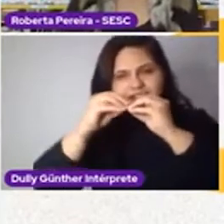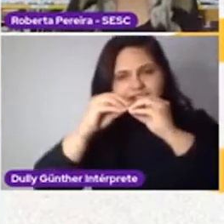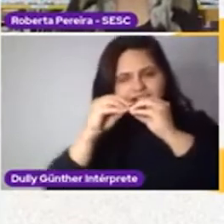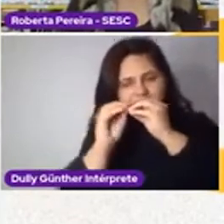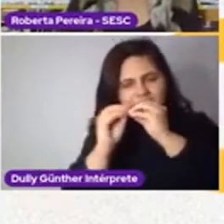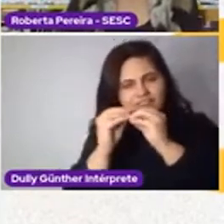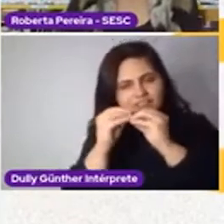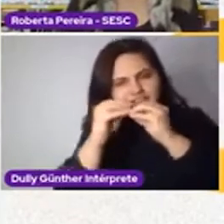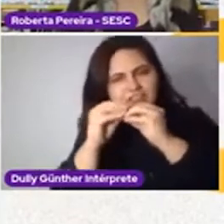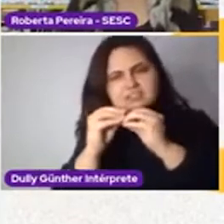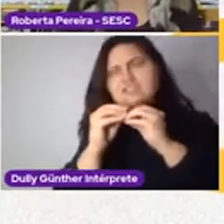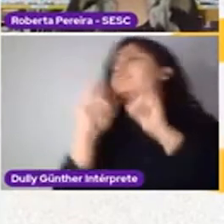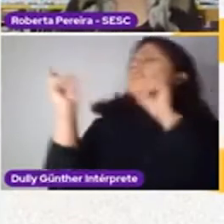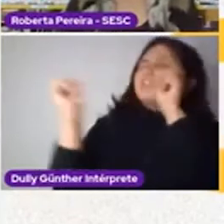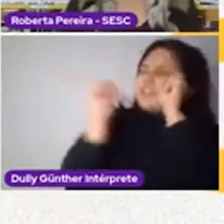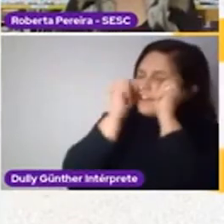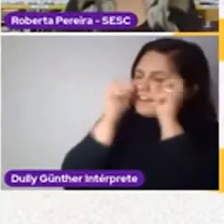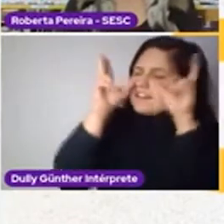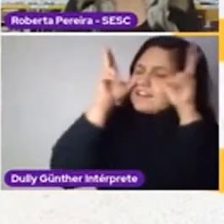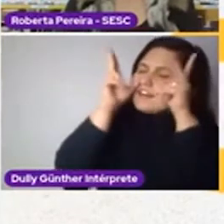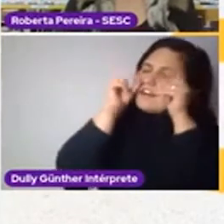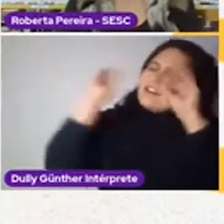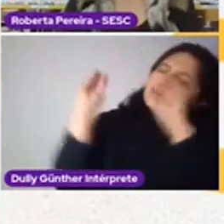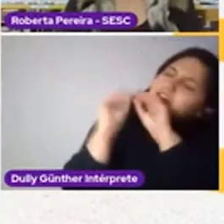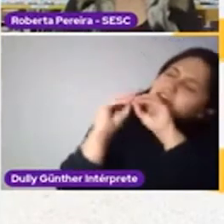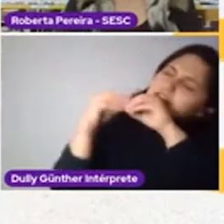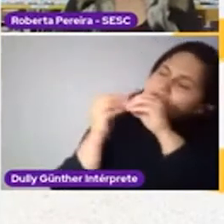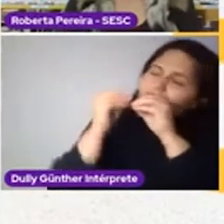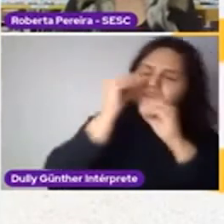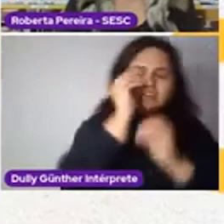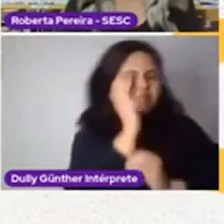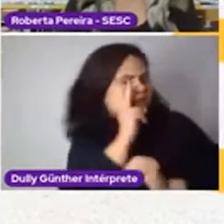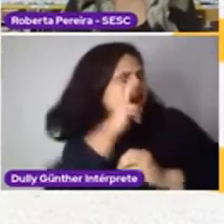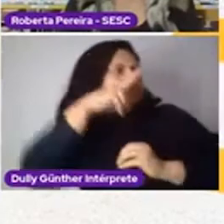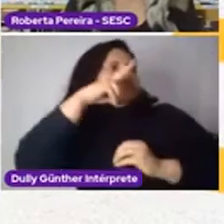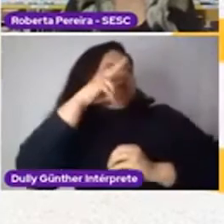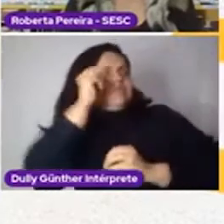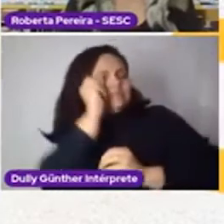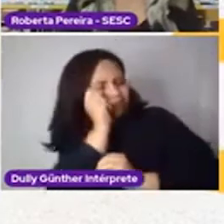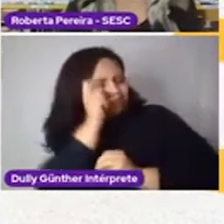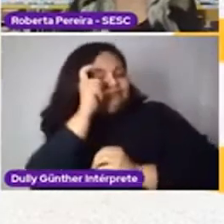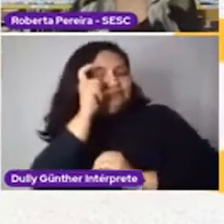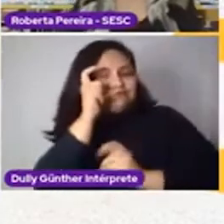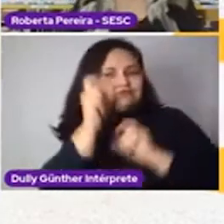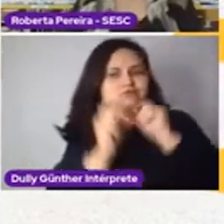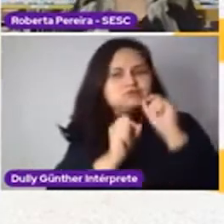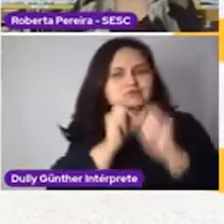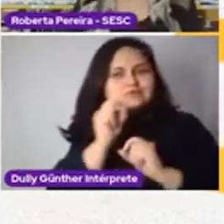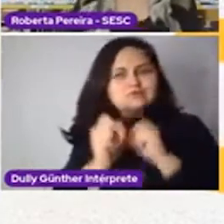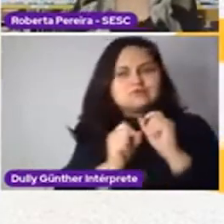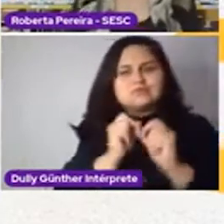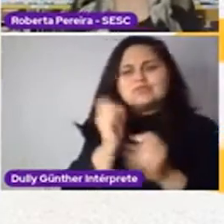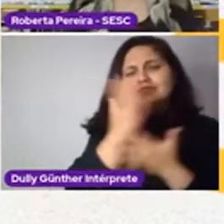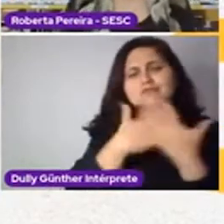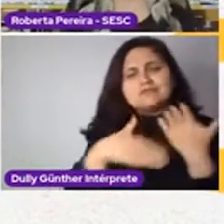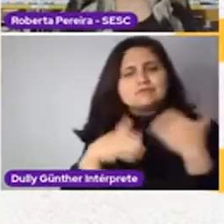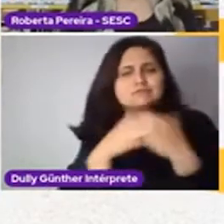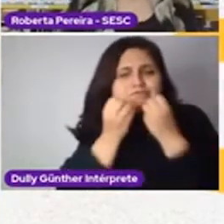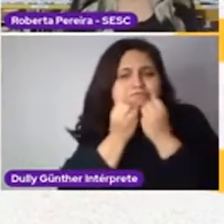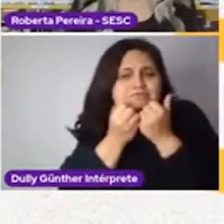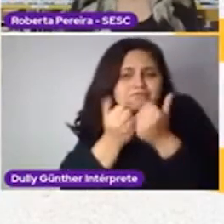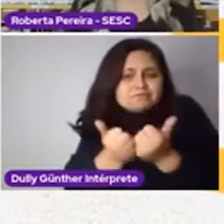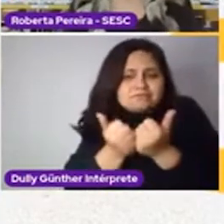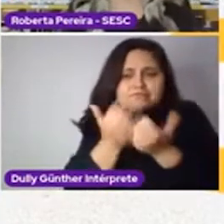treme, meus olhos eu fecho, mas os teus estão abertos. Tudo bem